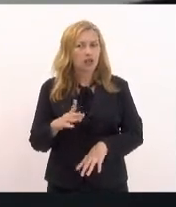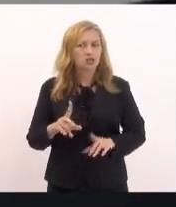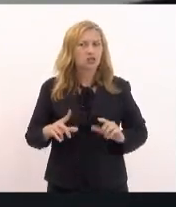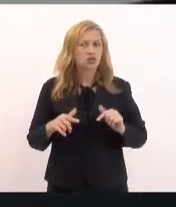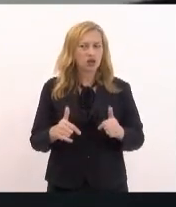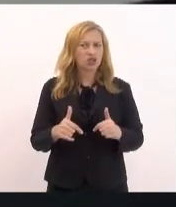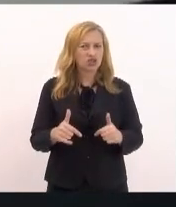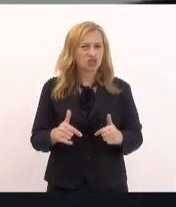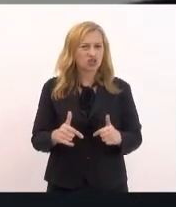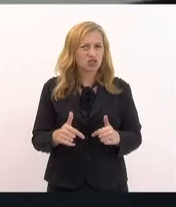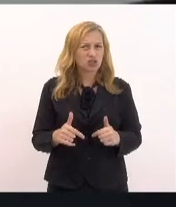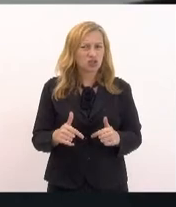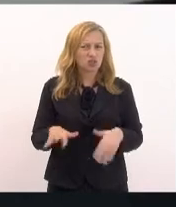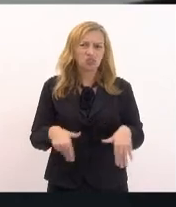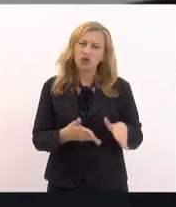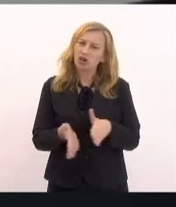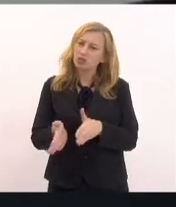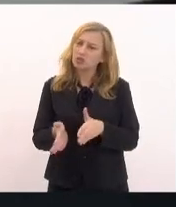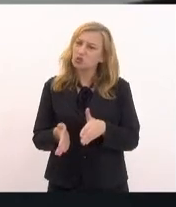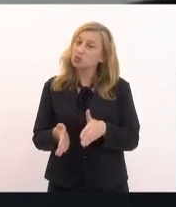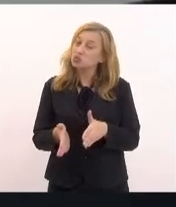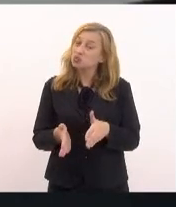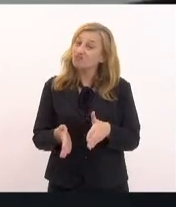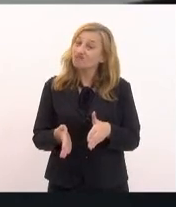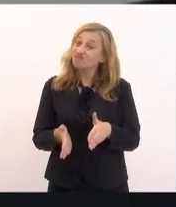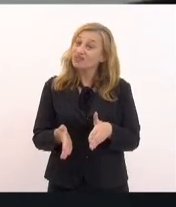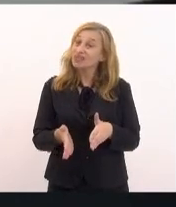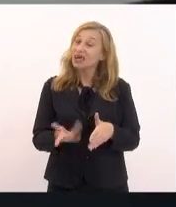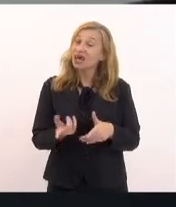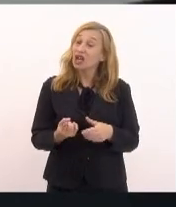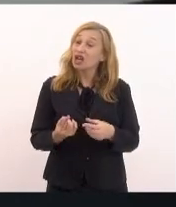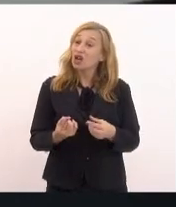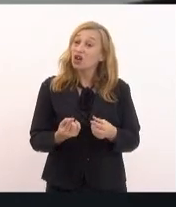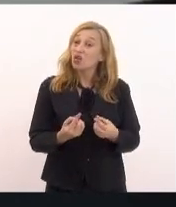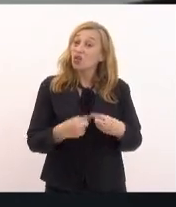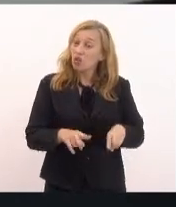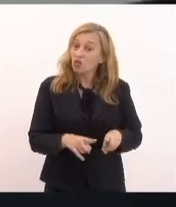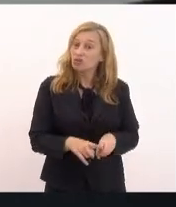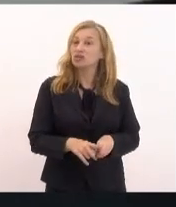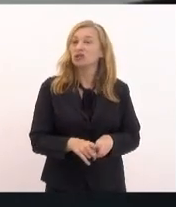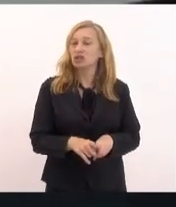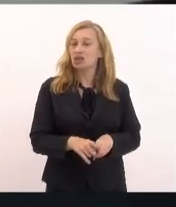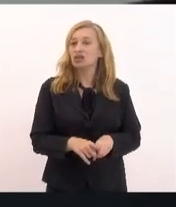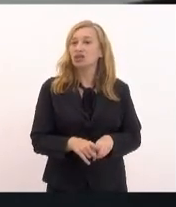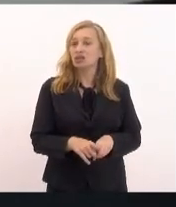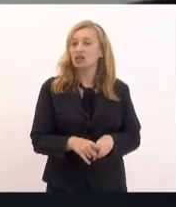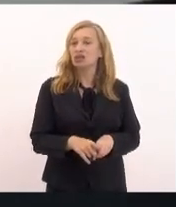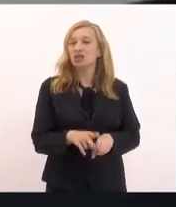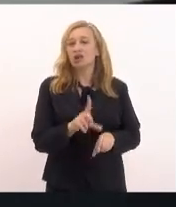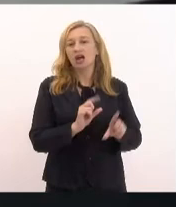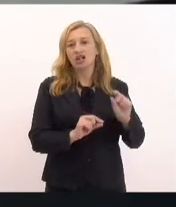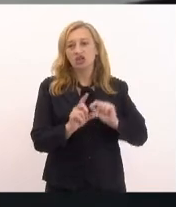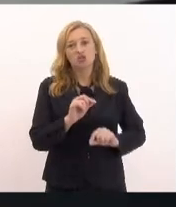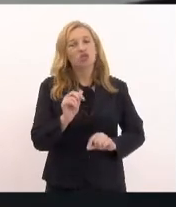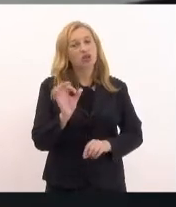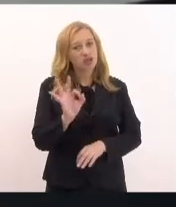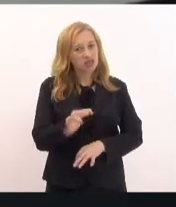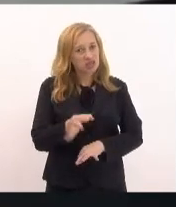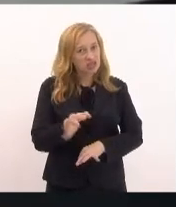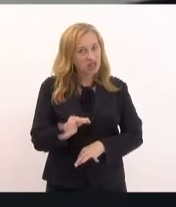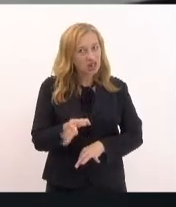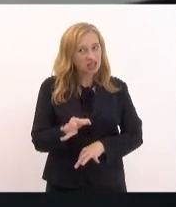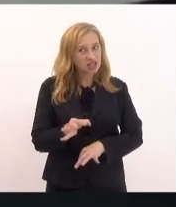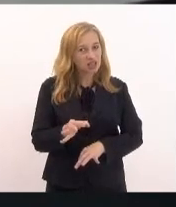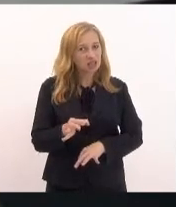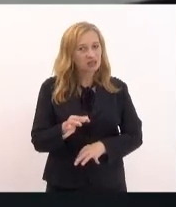dispositivo que é um atalho e que atropela as decisões de longo prazo, que darão mais estabilidade à